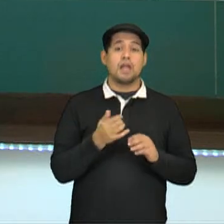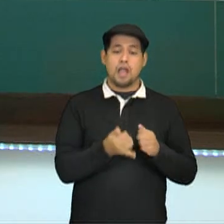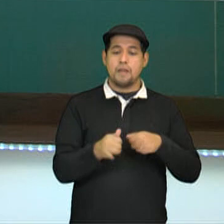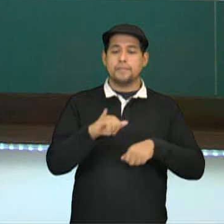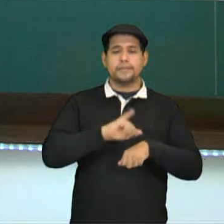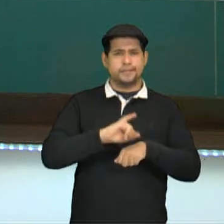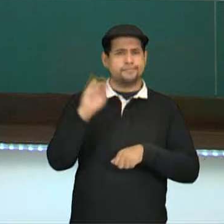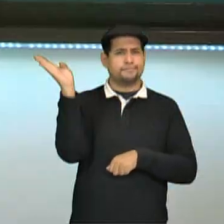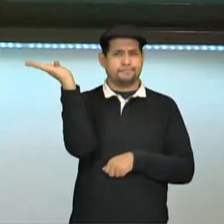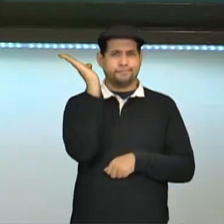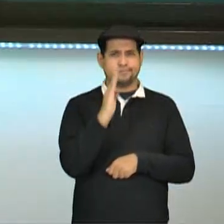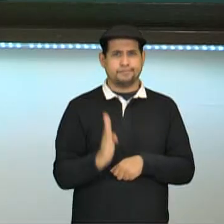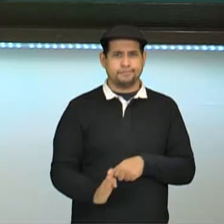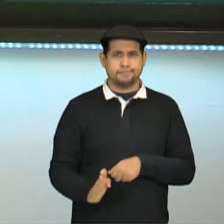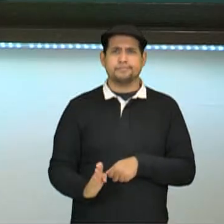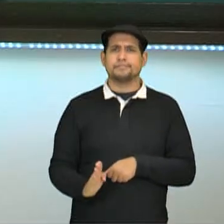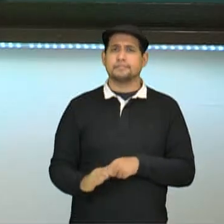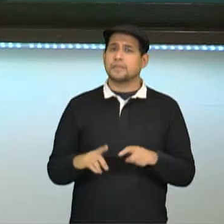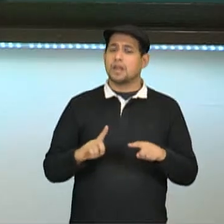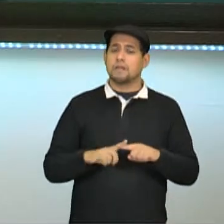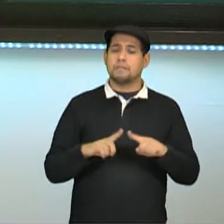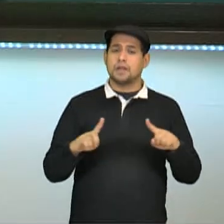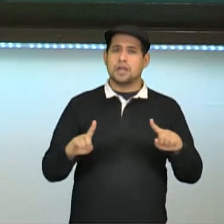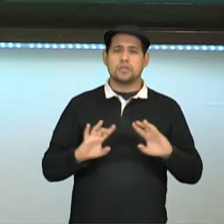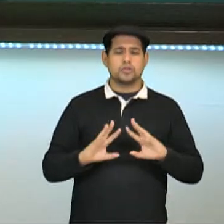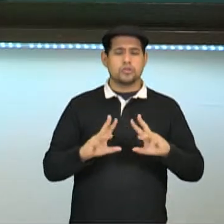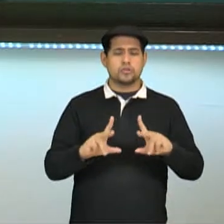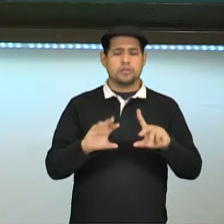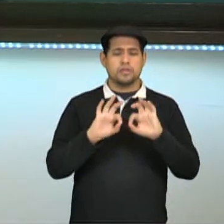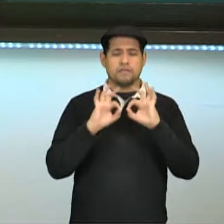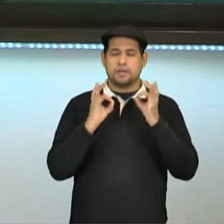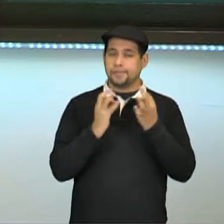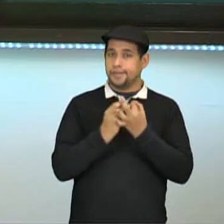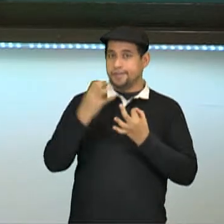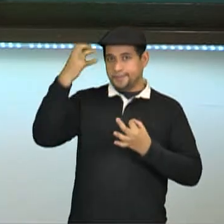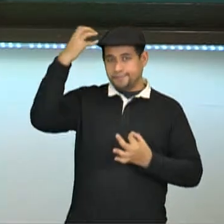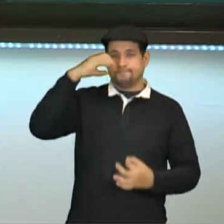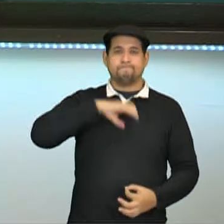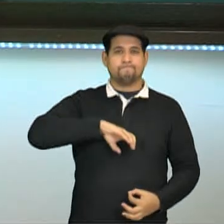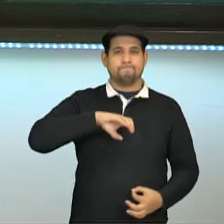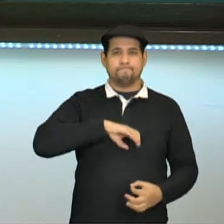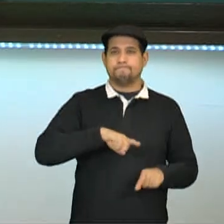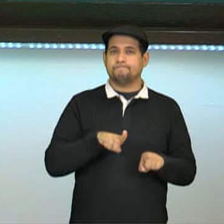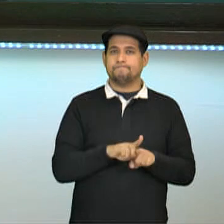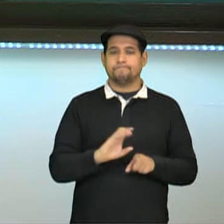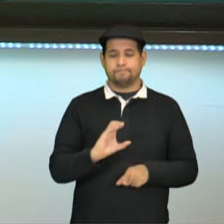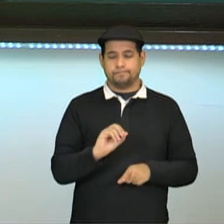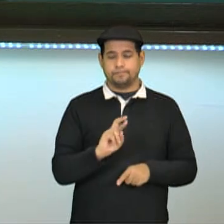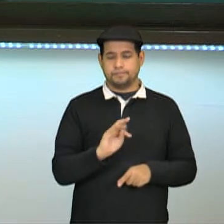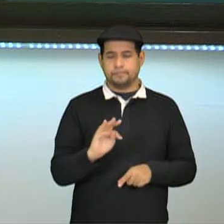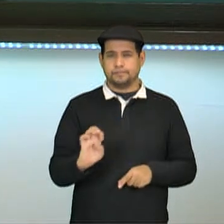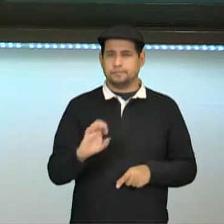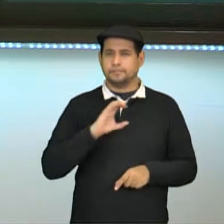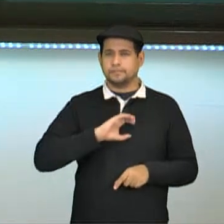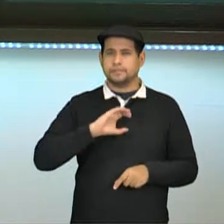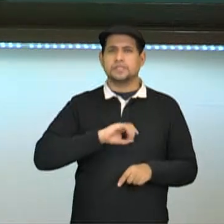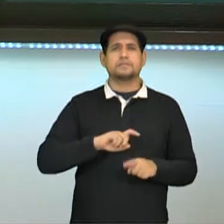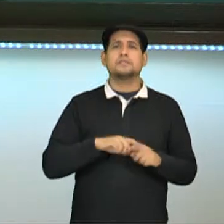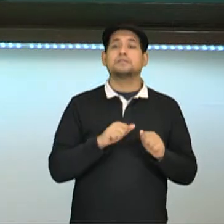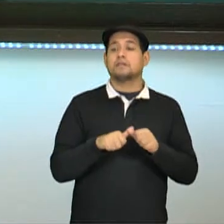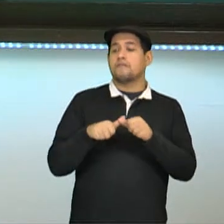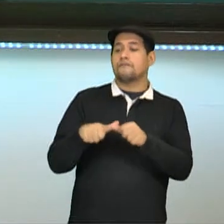capital do Brasil, e toda a família real portuguesa e a corte portuguesa vai então